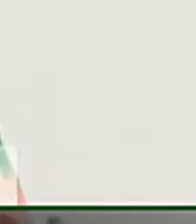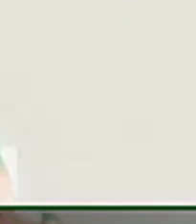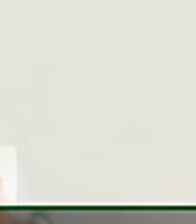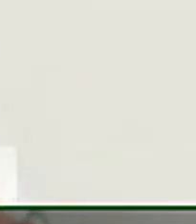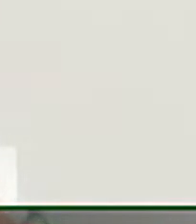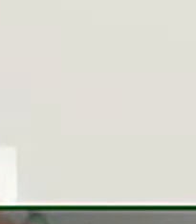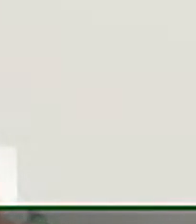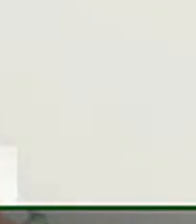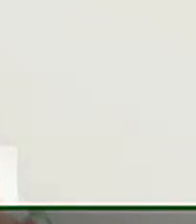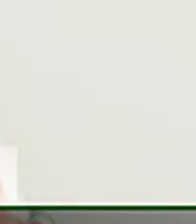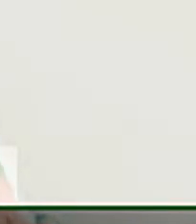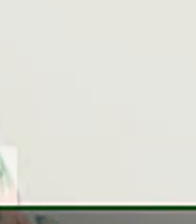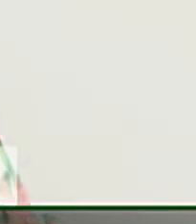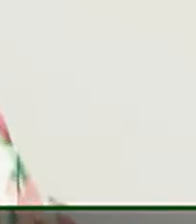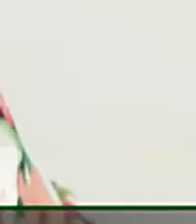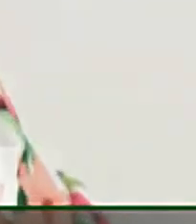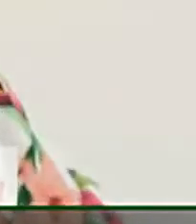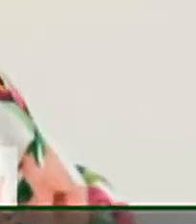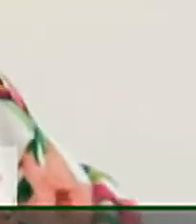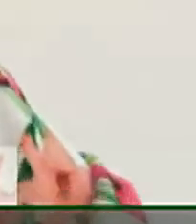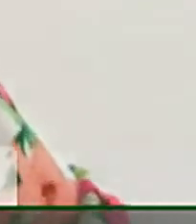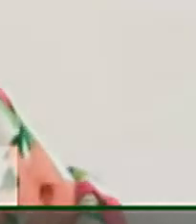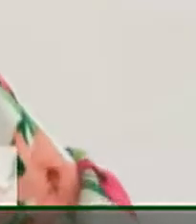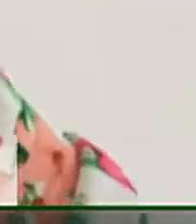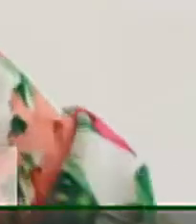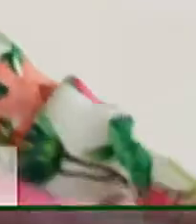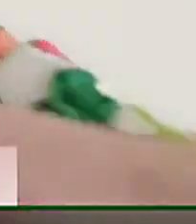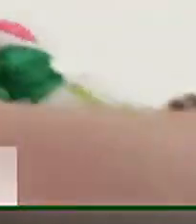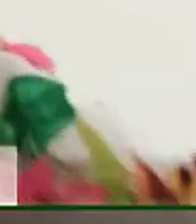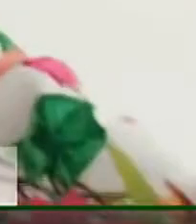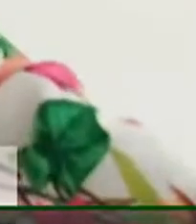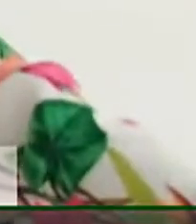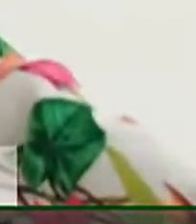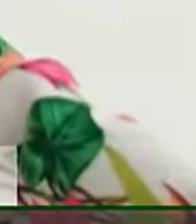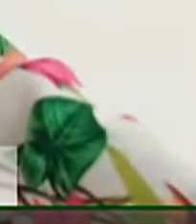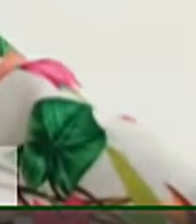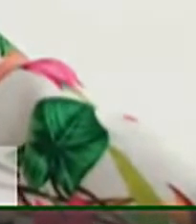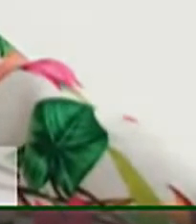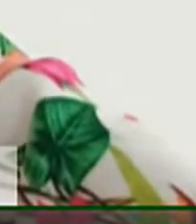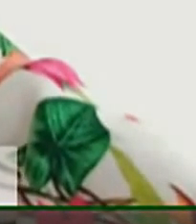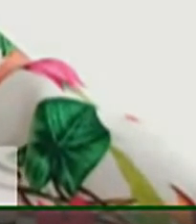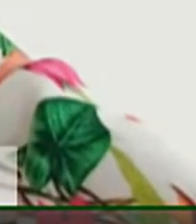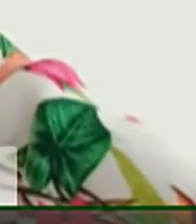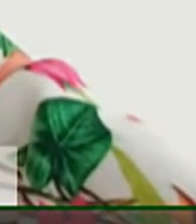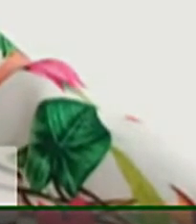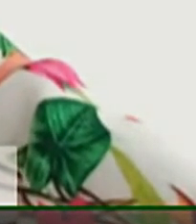trâmite. Vamos resolver. Eu acho que a nossa função poderá ser essa também.